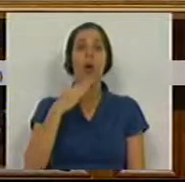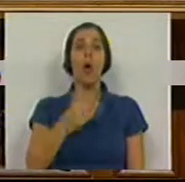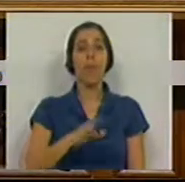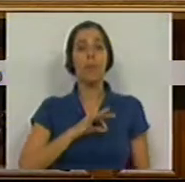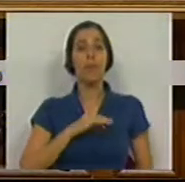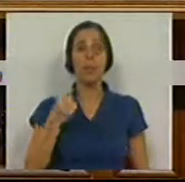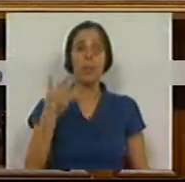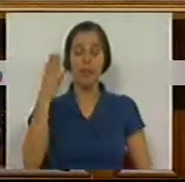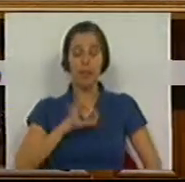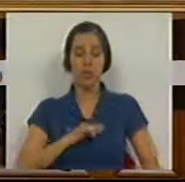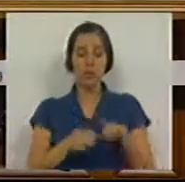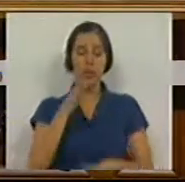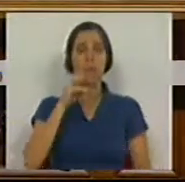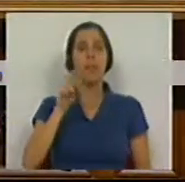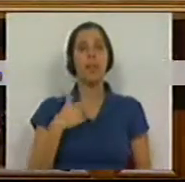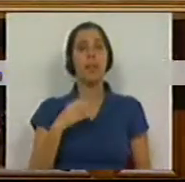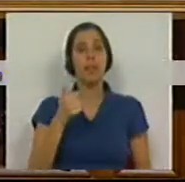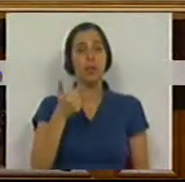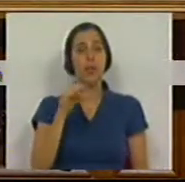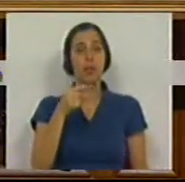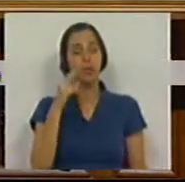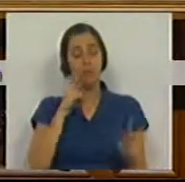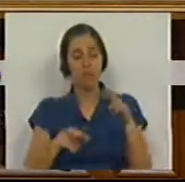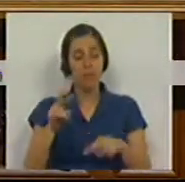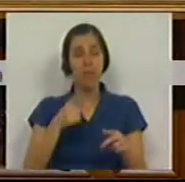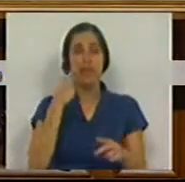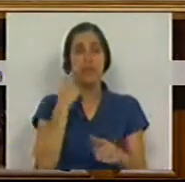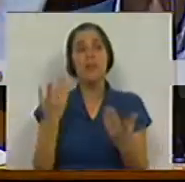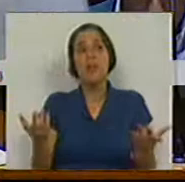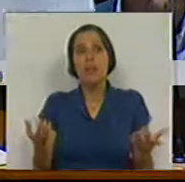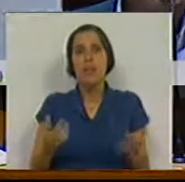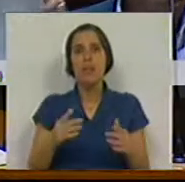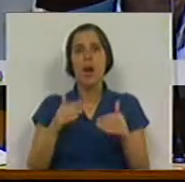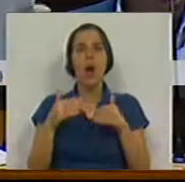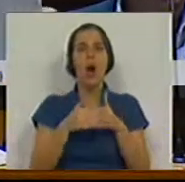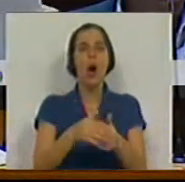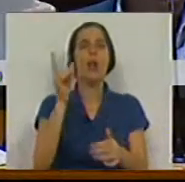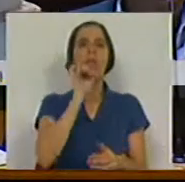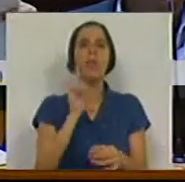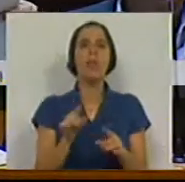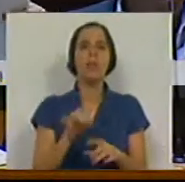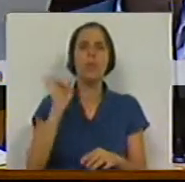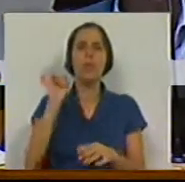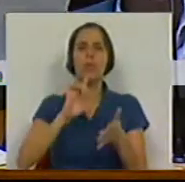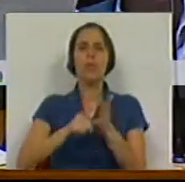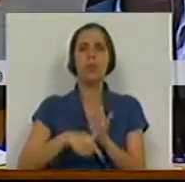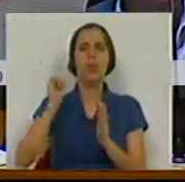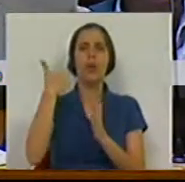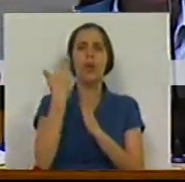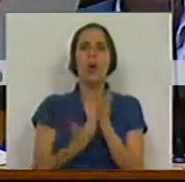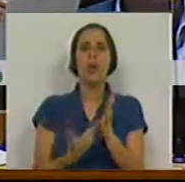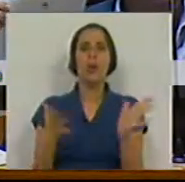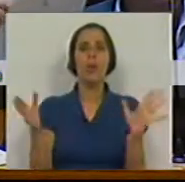Muito obrigada, Sra. Presidente. Sr. Deputado Mendes Bota, eu estive a ver se encontrava aqui na ordem do dia o seu projeto de